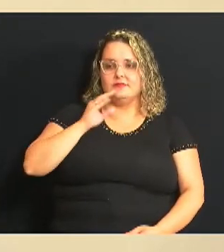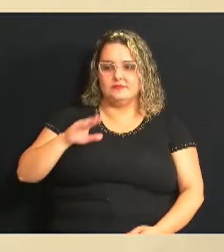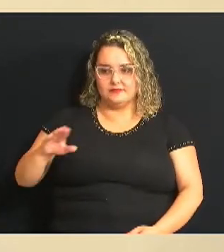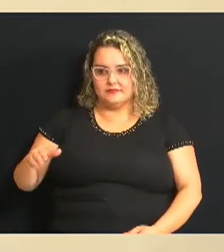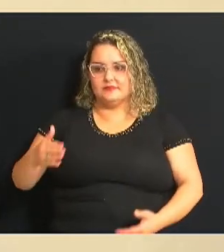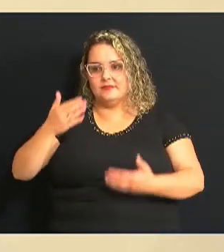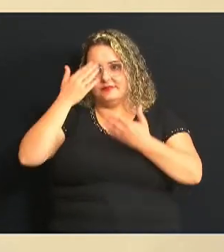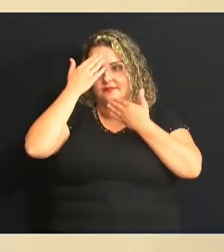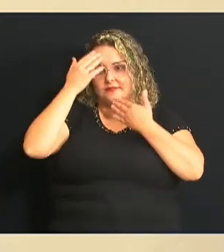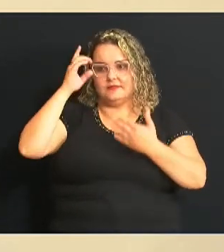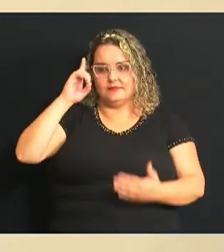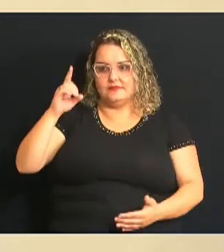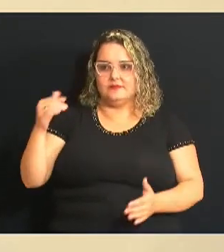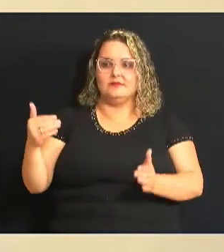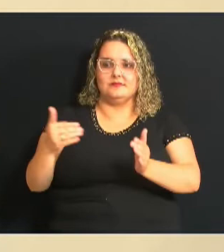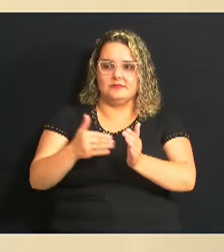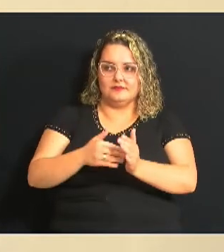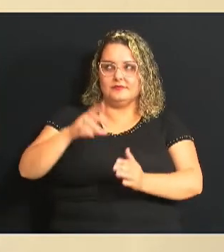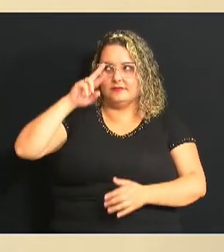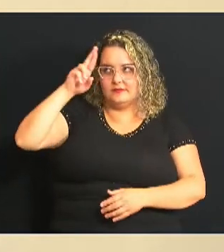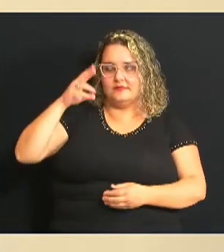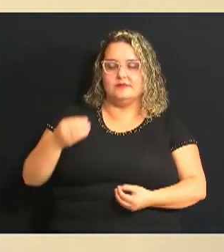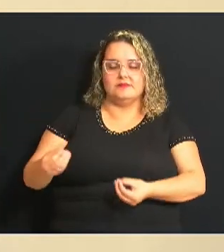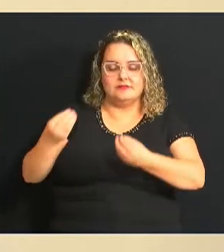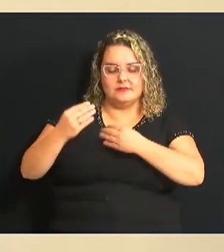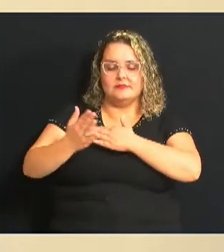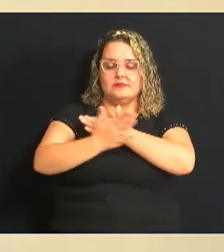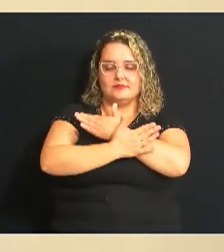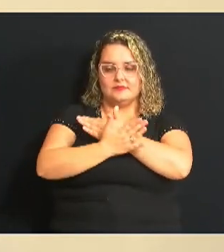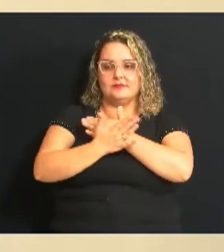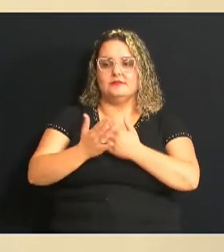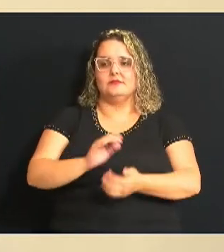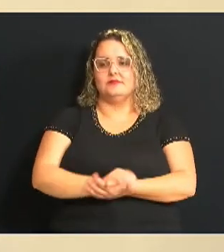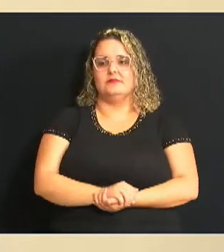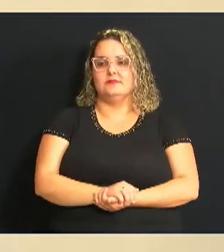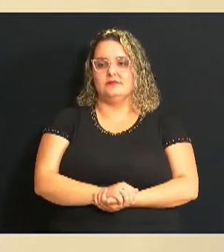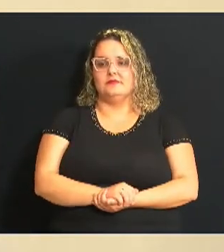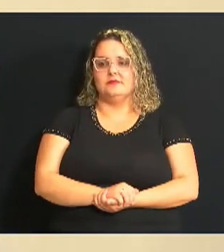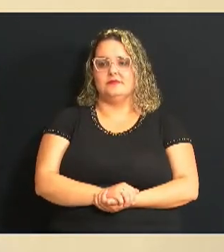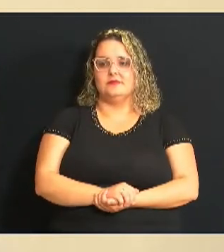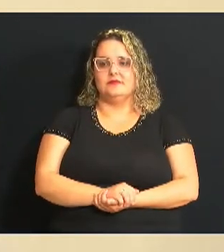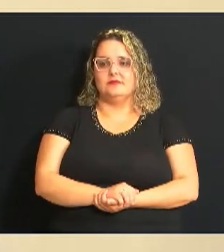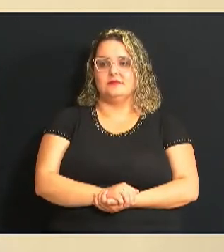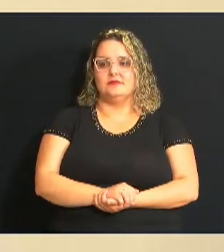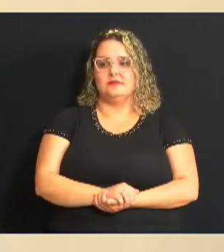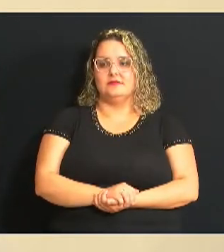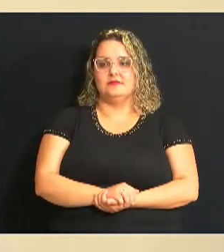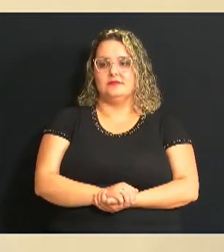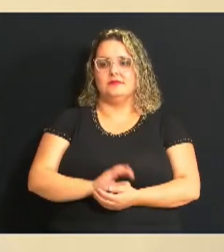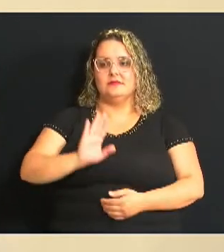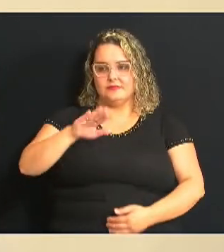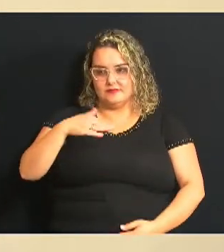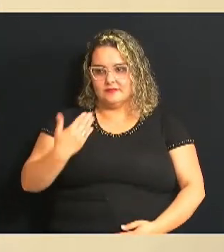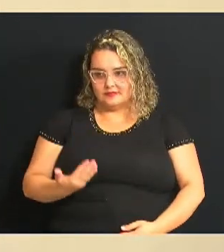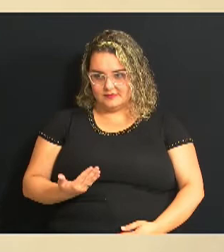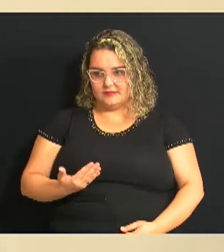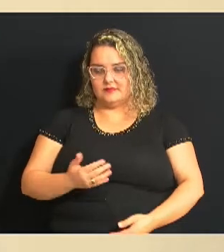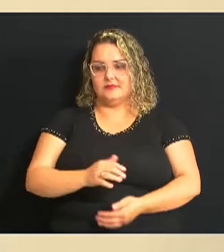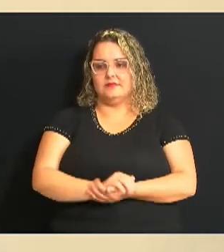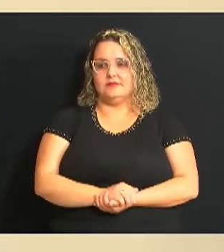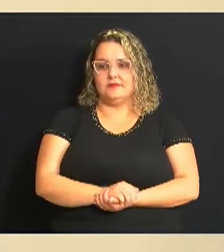Deus, até aqui o Senhor tem nos ajudado. Eu quero dedicar essa honraria, esse